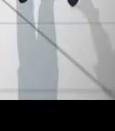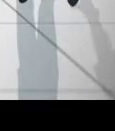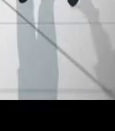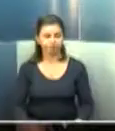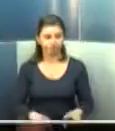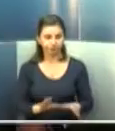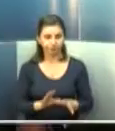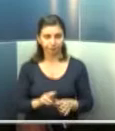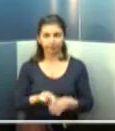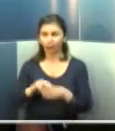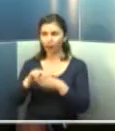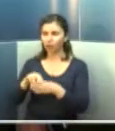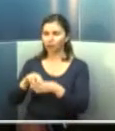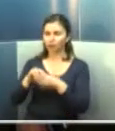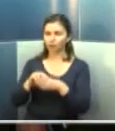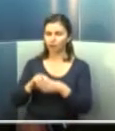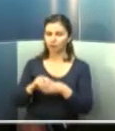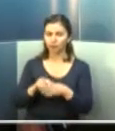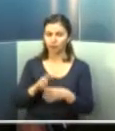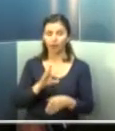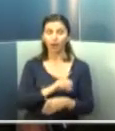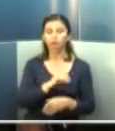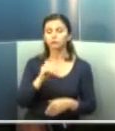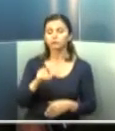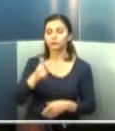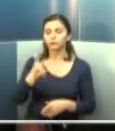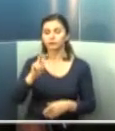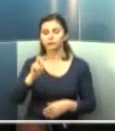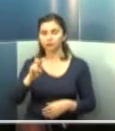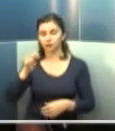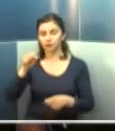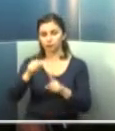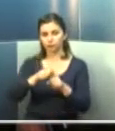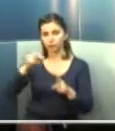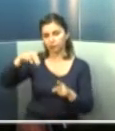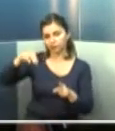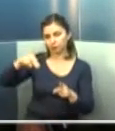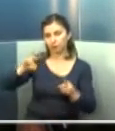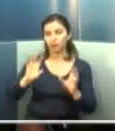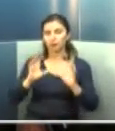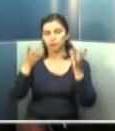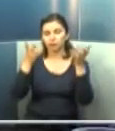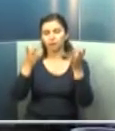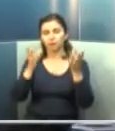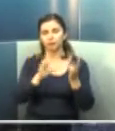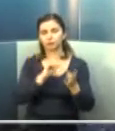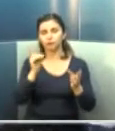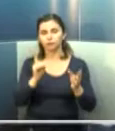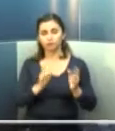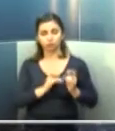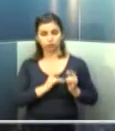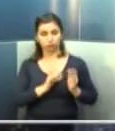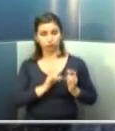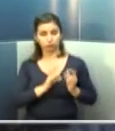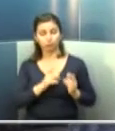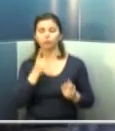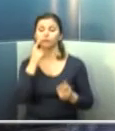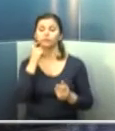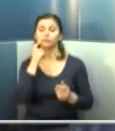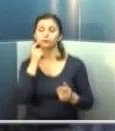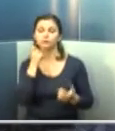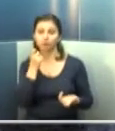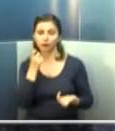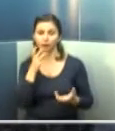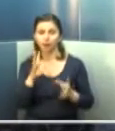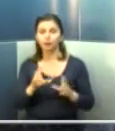é no próximo dia 25 de novembro é celebrado o dia do doador de sangue ea câmara vai fazer a campanha de